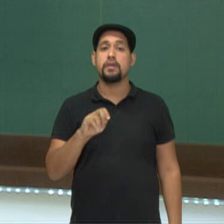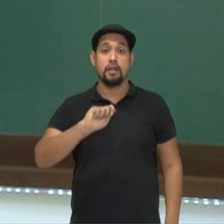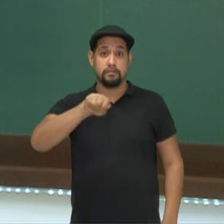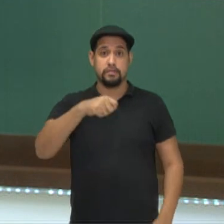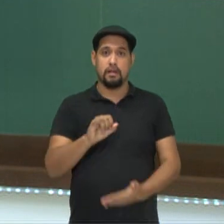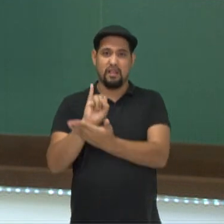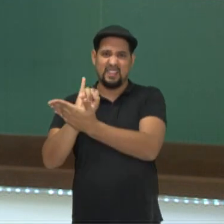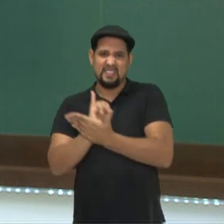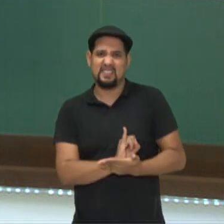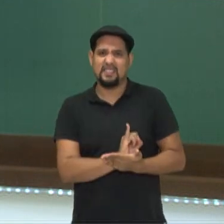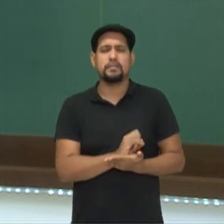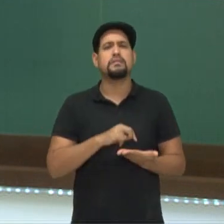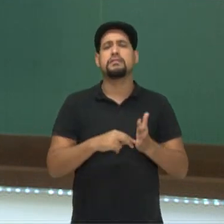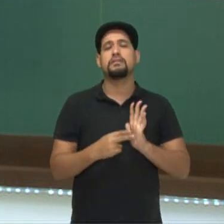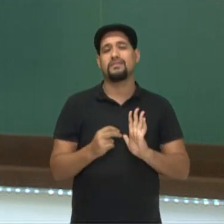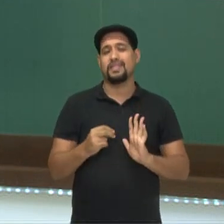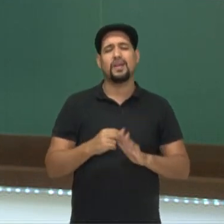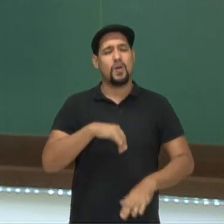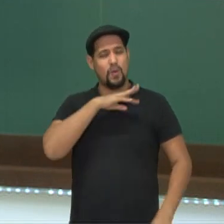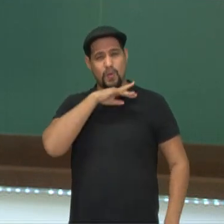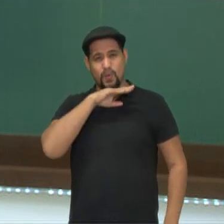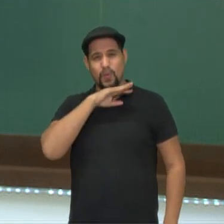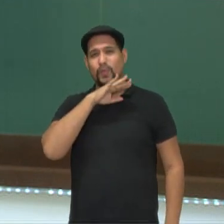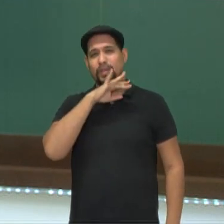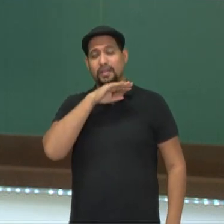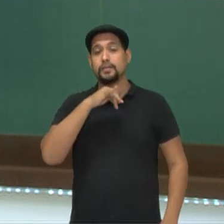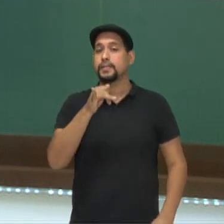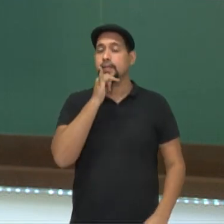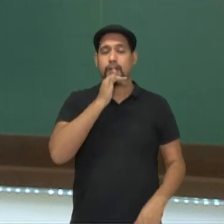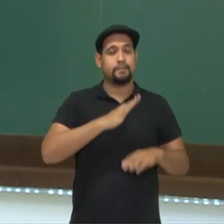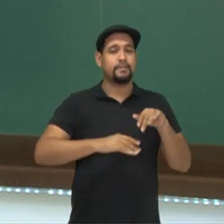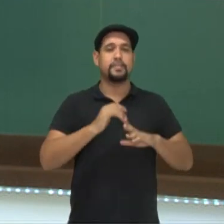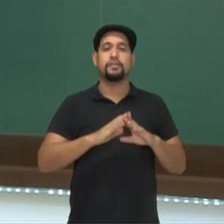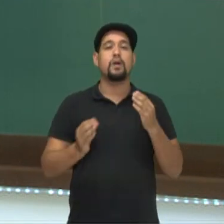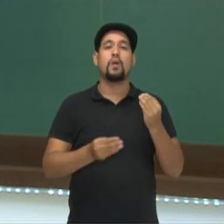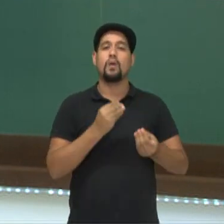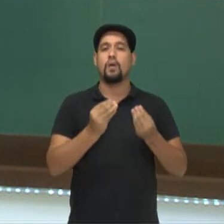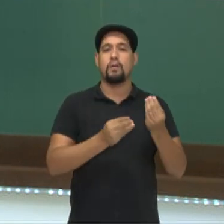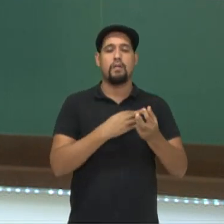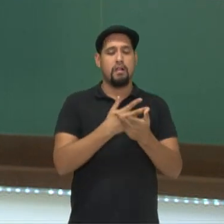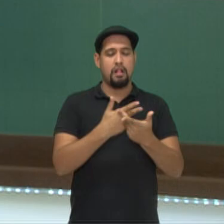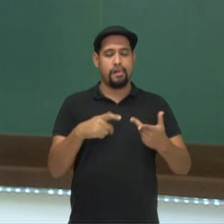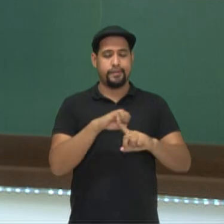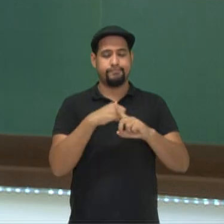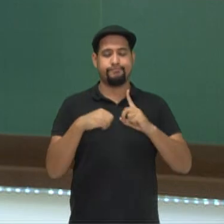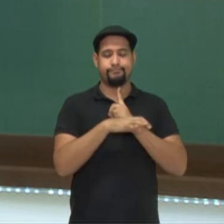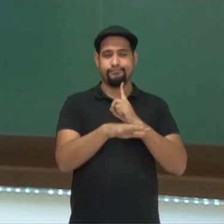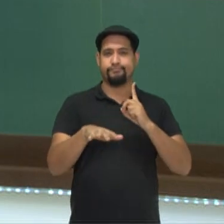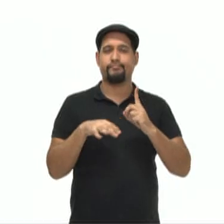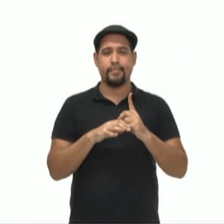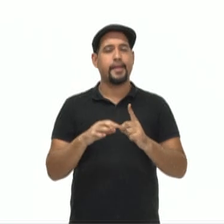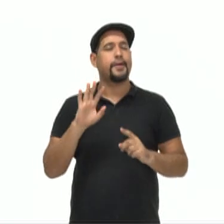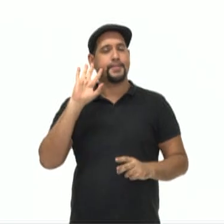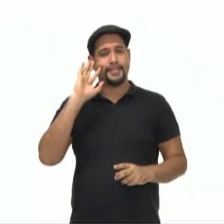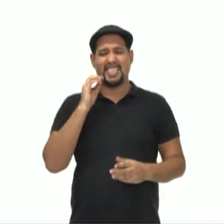xenofobia? É algo bem terrível, tá? Praticado pela maior parte da sociedade, que